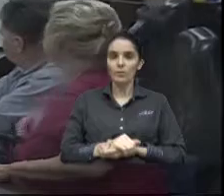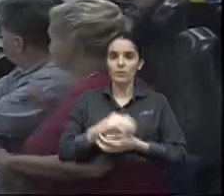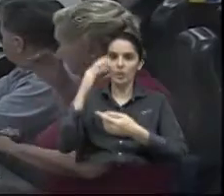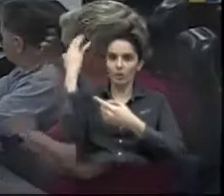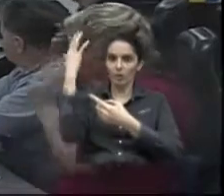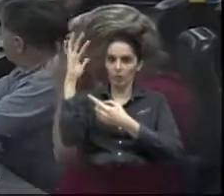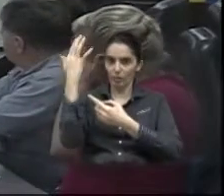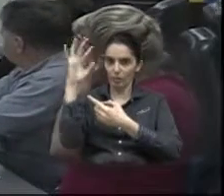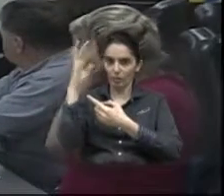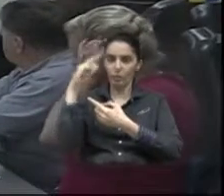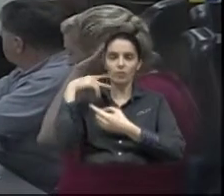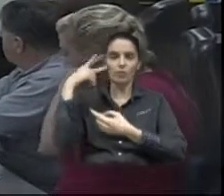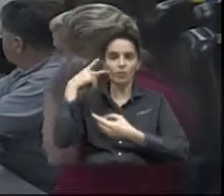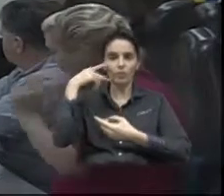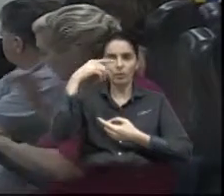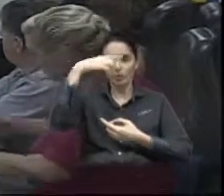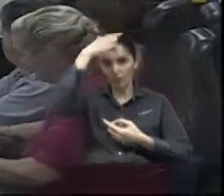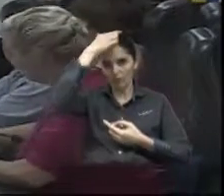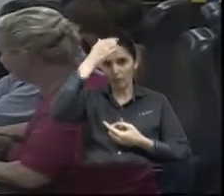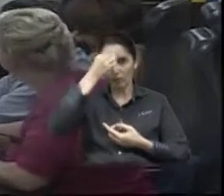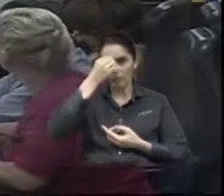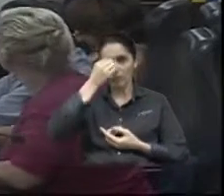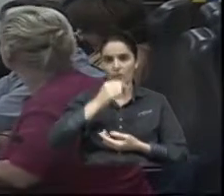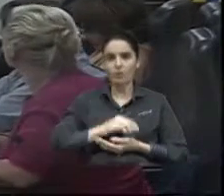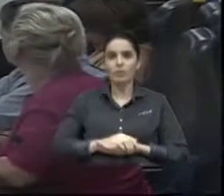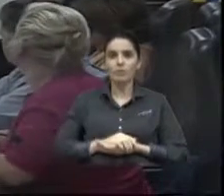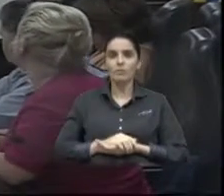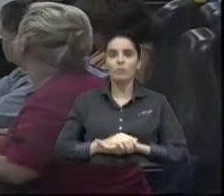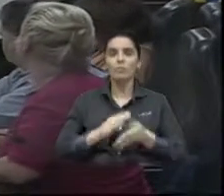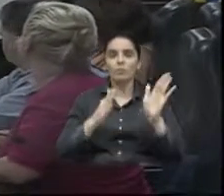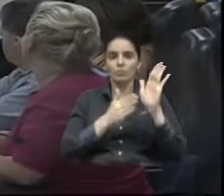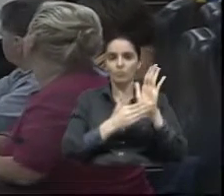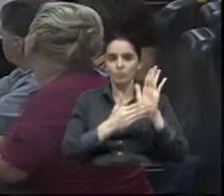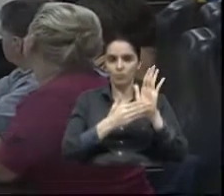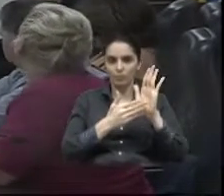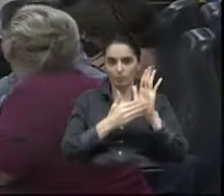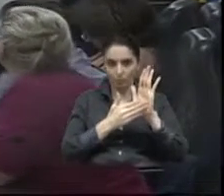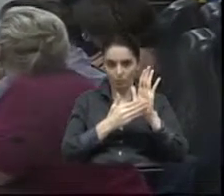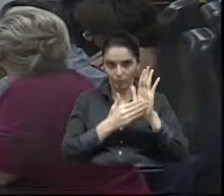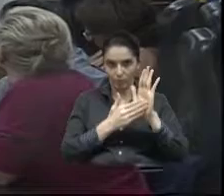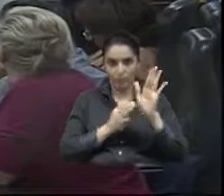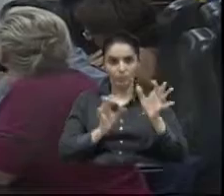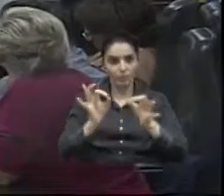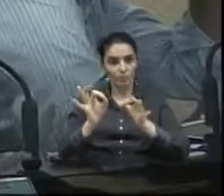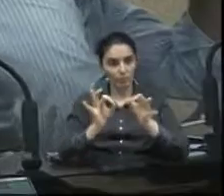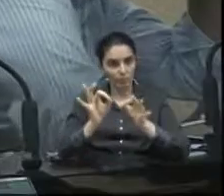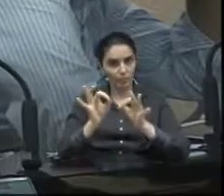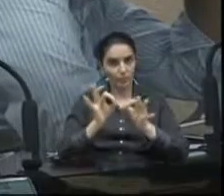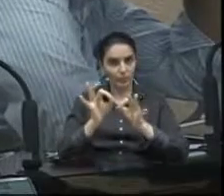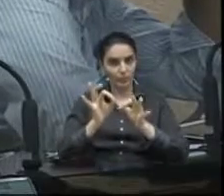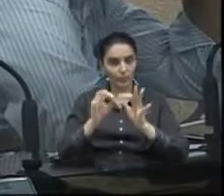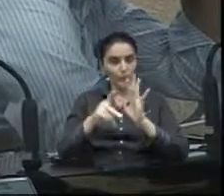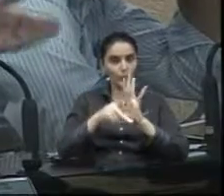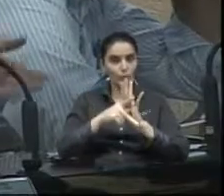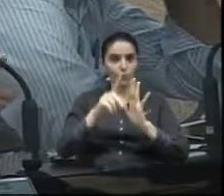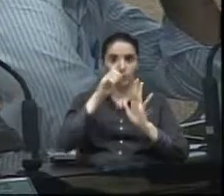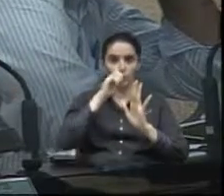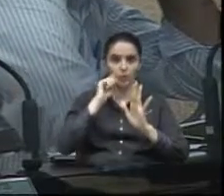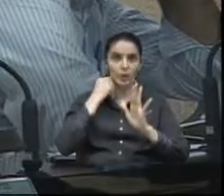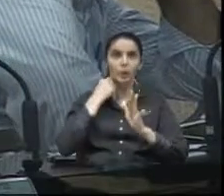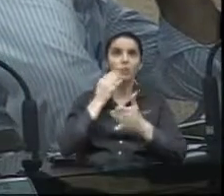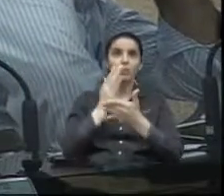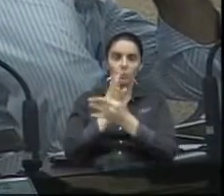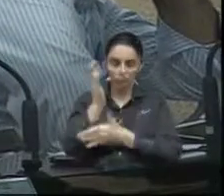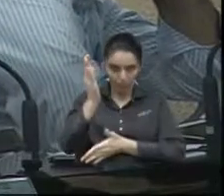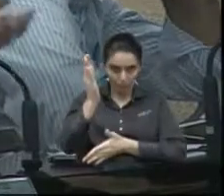o vereador Dr. Rafael pela propositura. O projeto de minha autoria da vacinação foi aprovado,